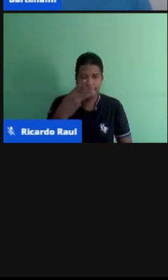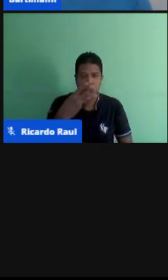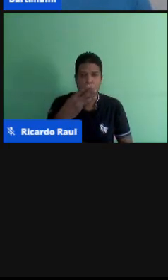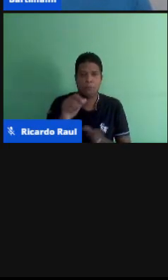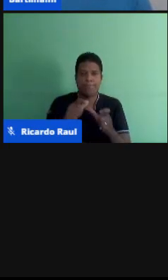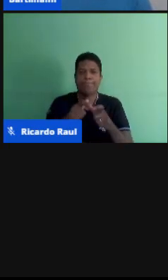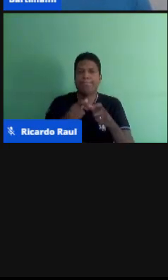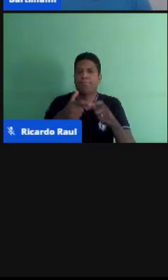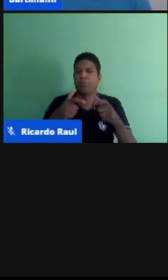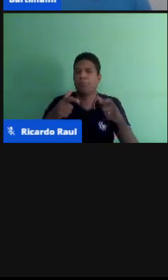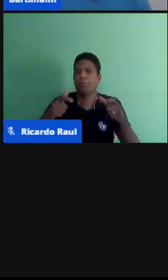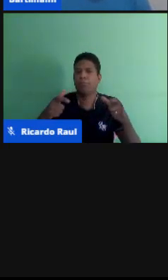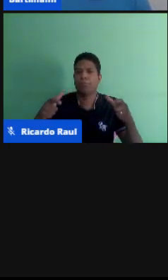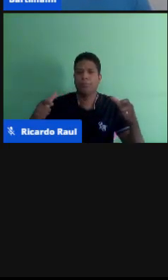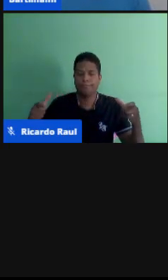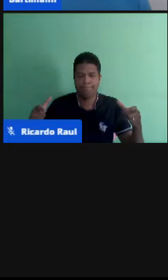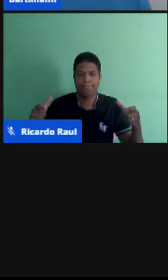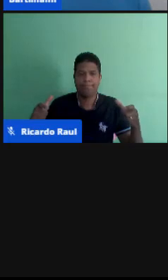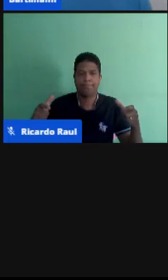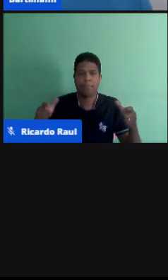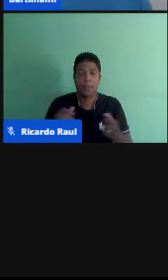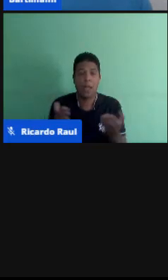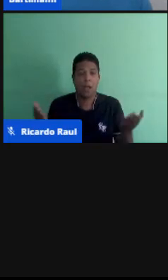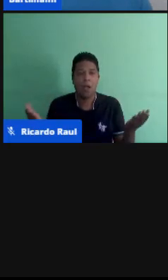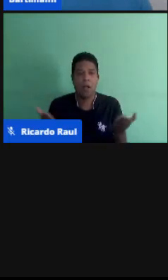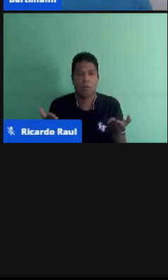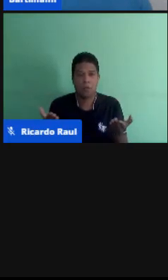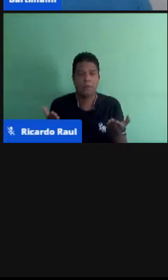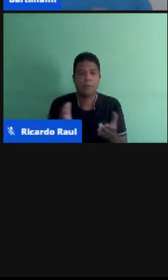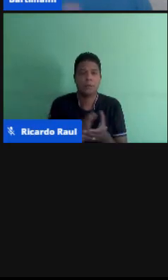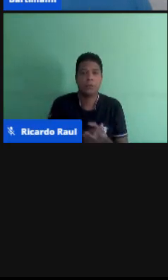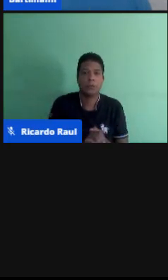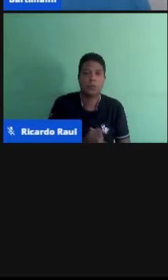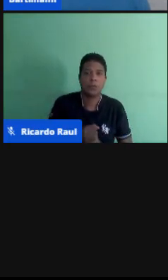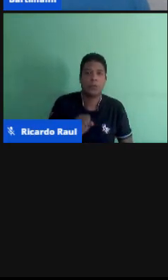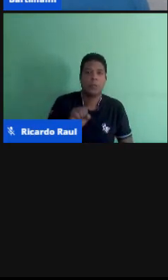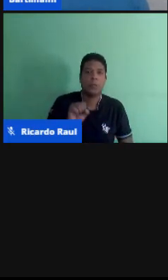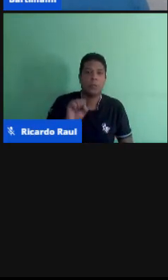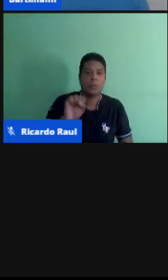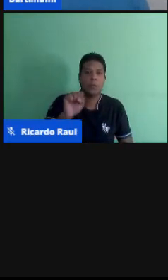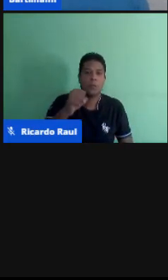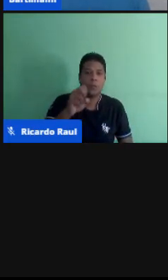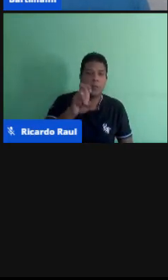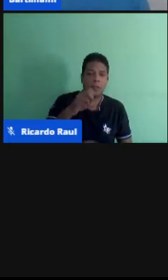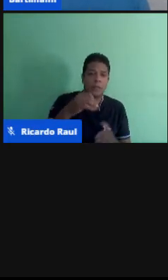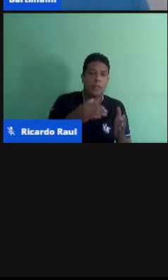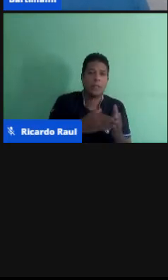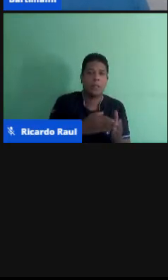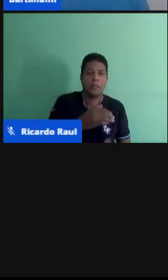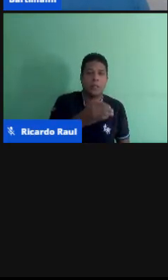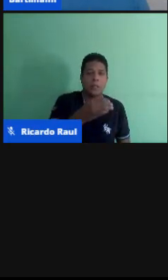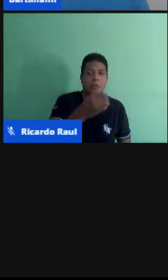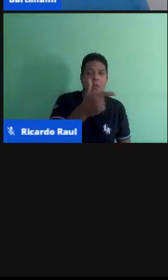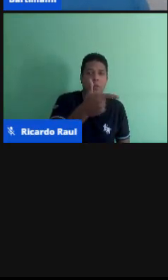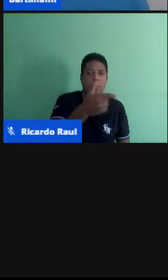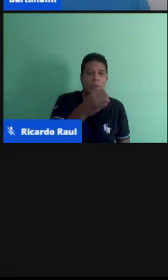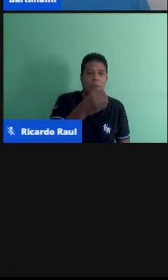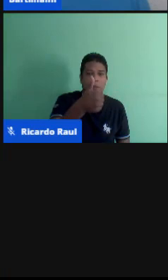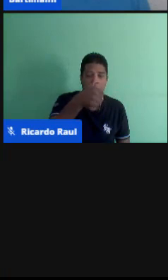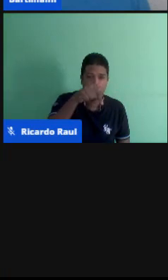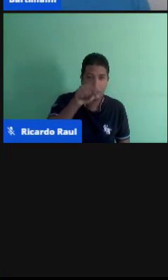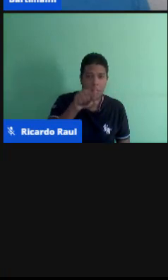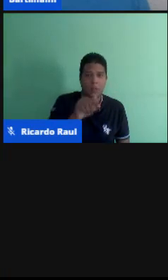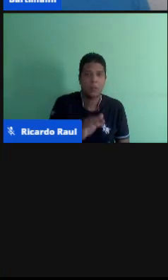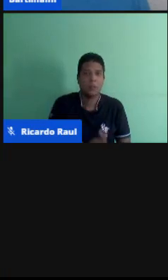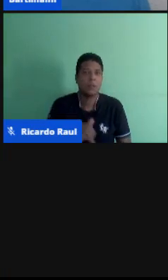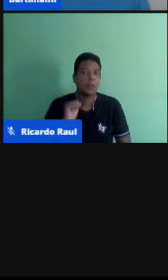amplia a dimensão temporal novamente. Então, agora você vai de 85 a 2017, e em abril de 2019,